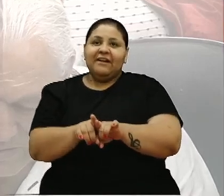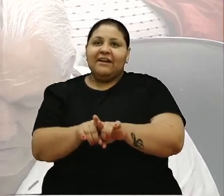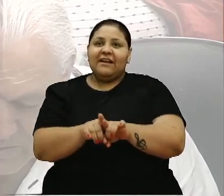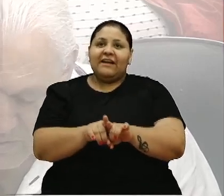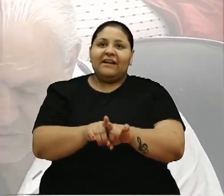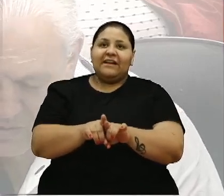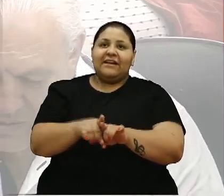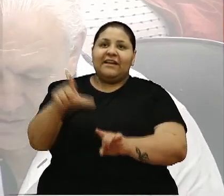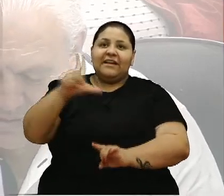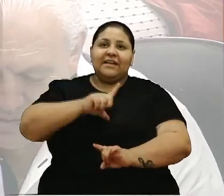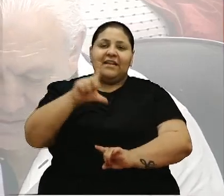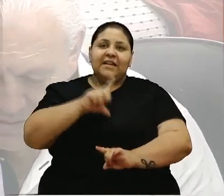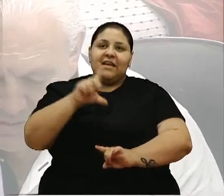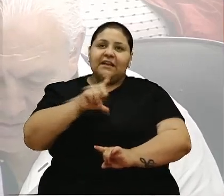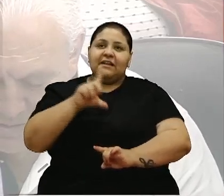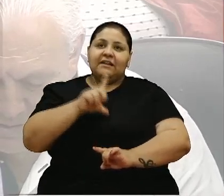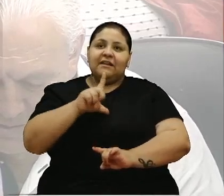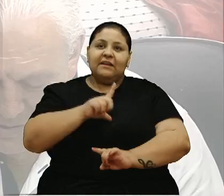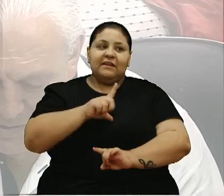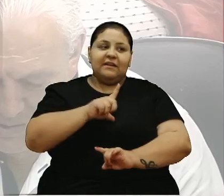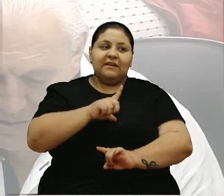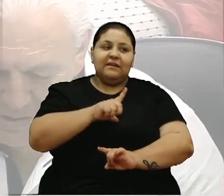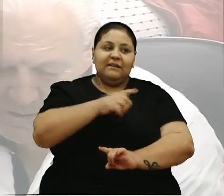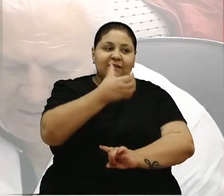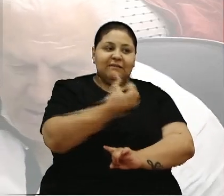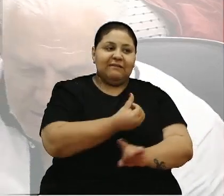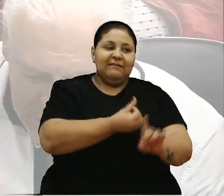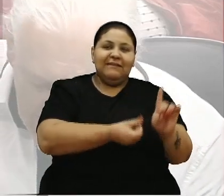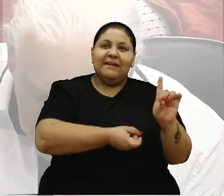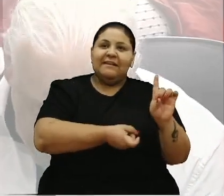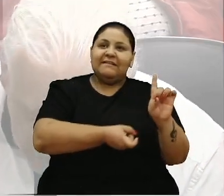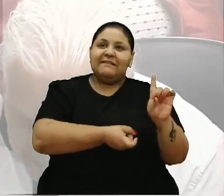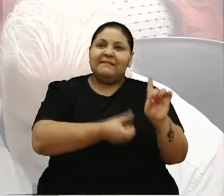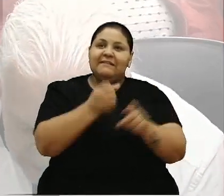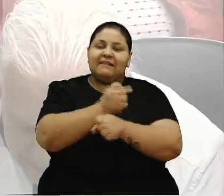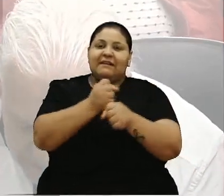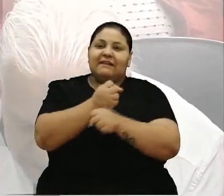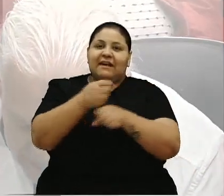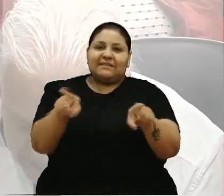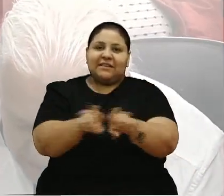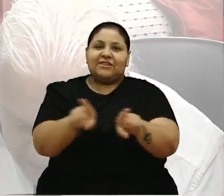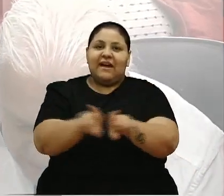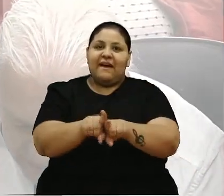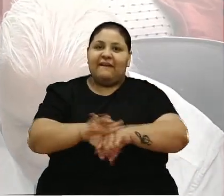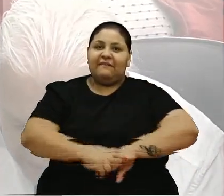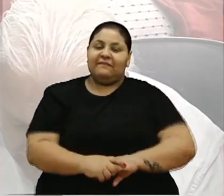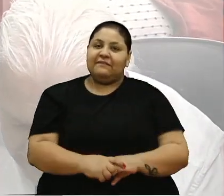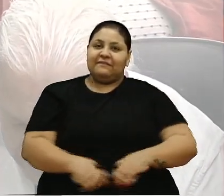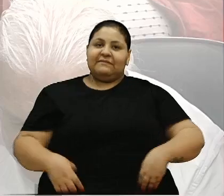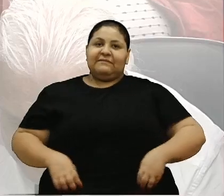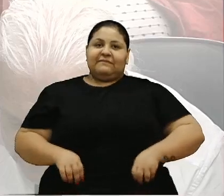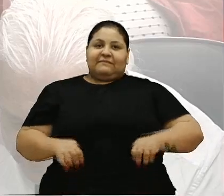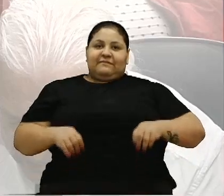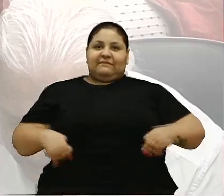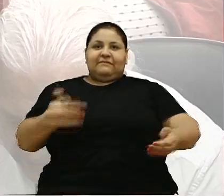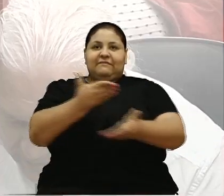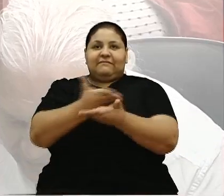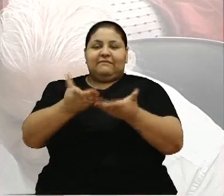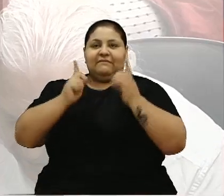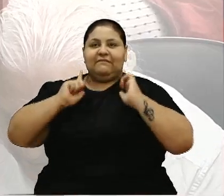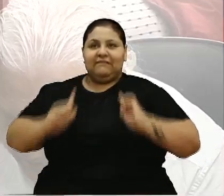Aí tem até dia mais esse ano bissexto. Dá para trabalhar. Aí parece que começou o governo